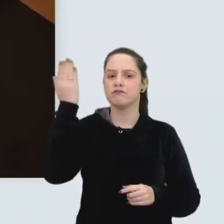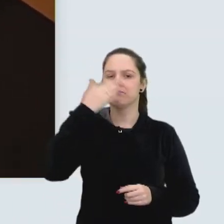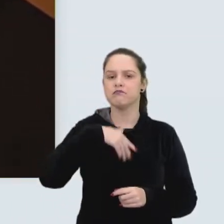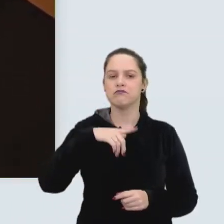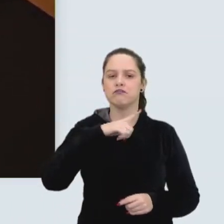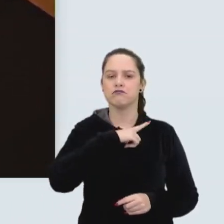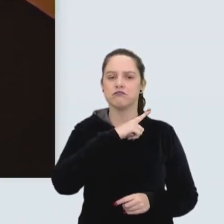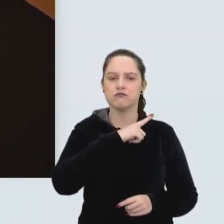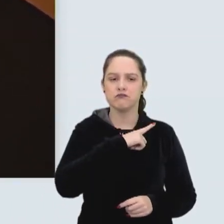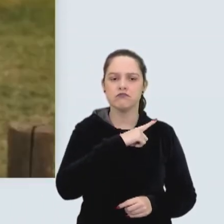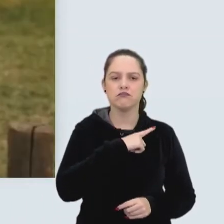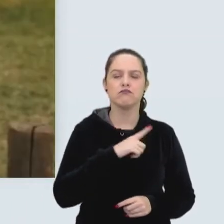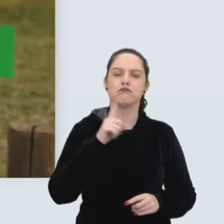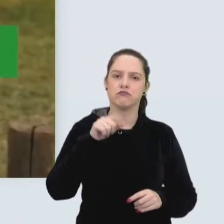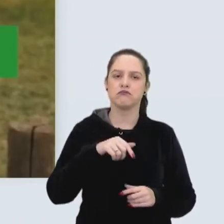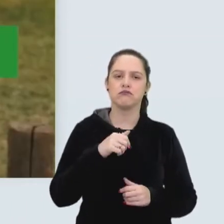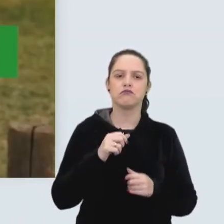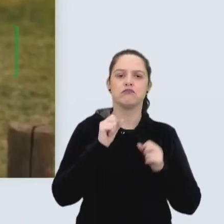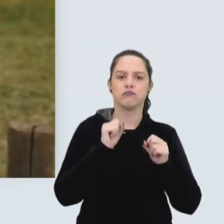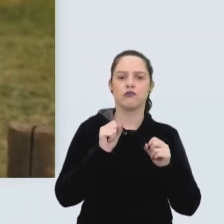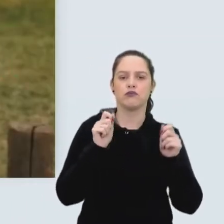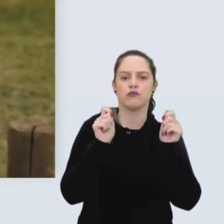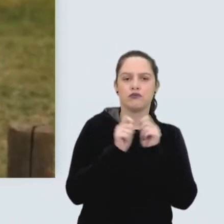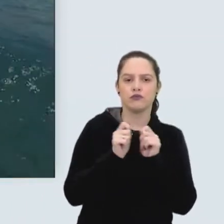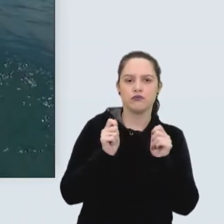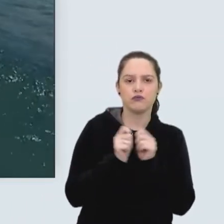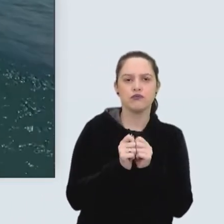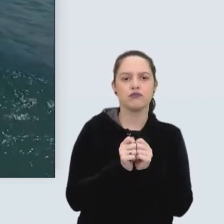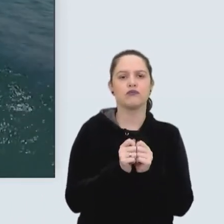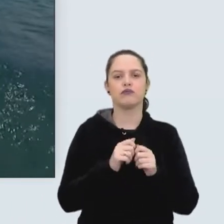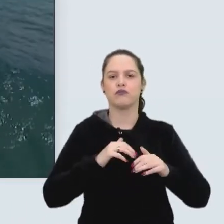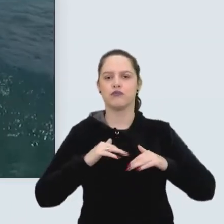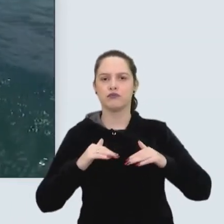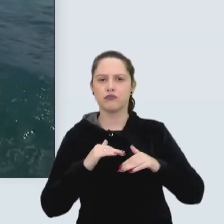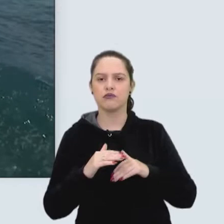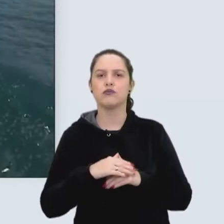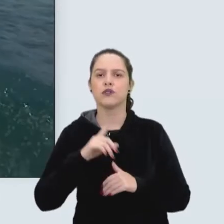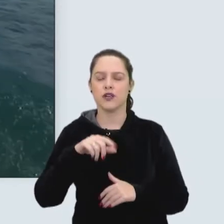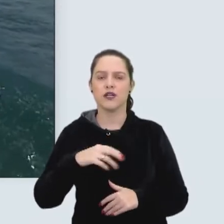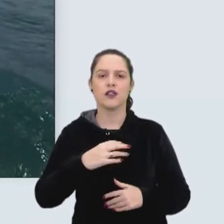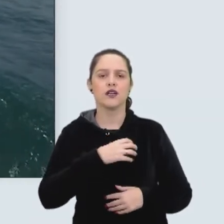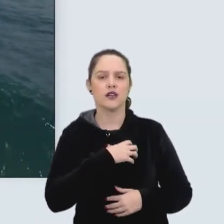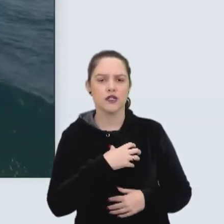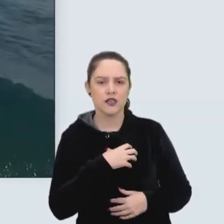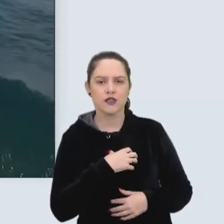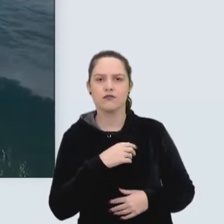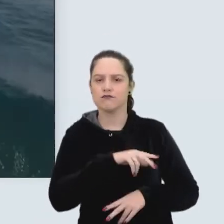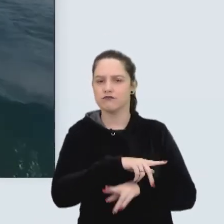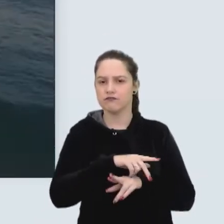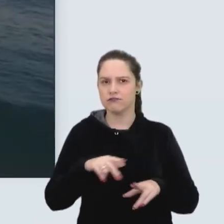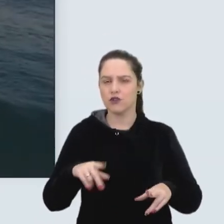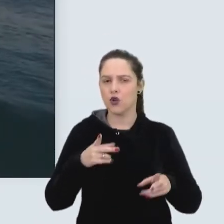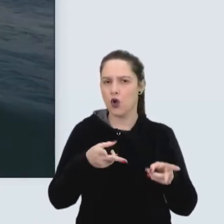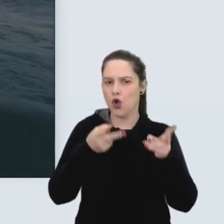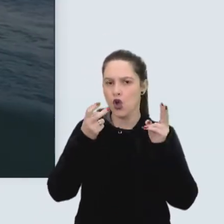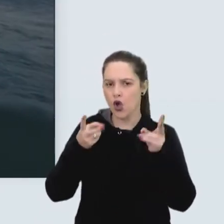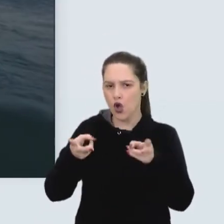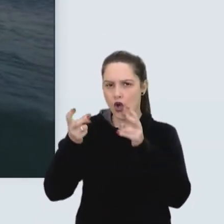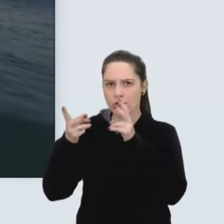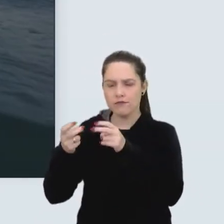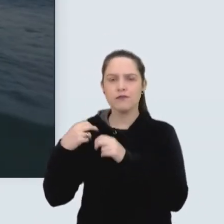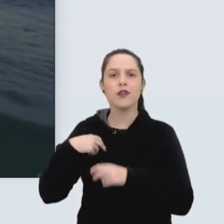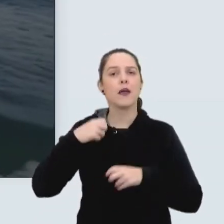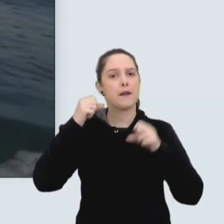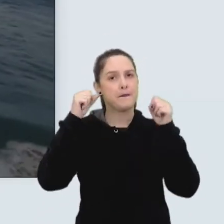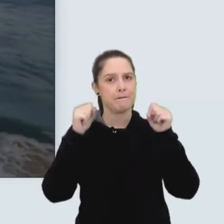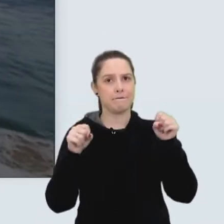queijo também. E isso move uma cadeia econômica, né? Existem diferentes tipos de unidades de conservação no Brasil. Elas